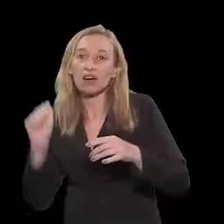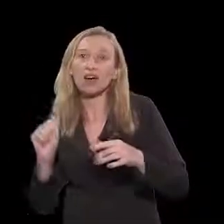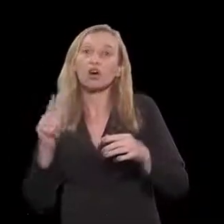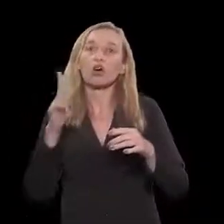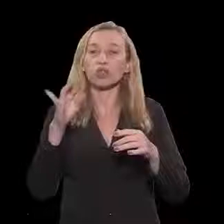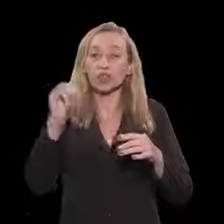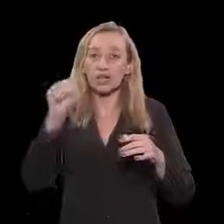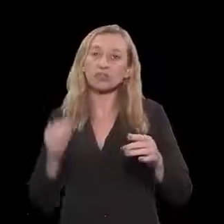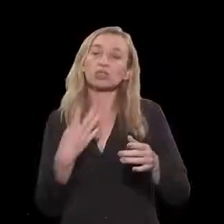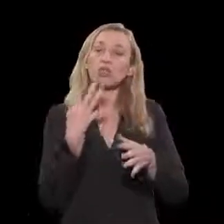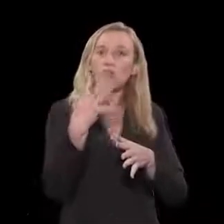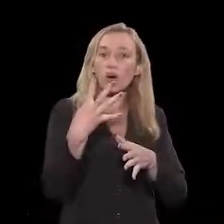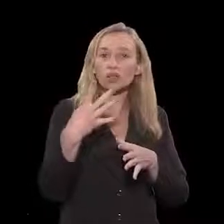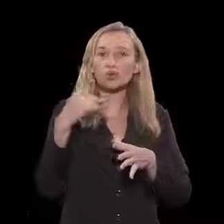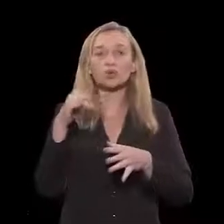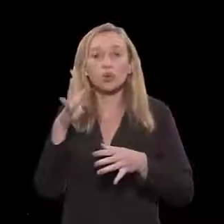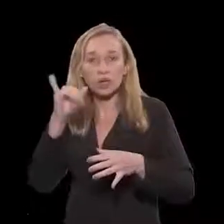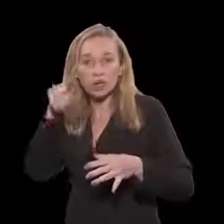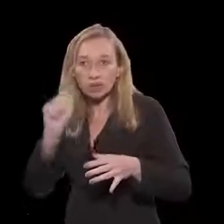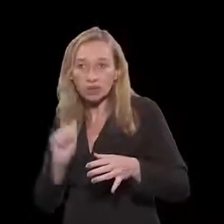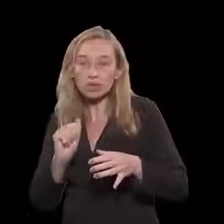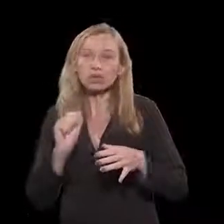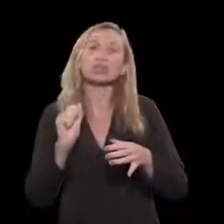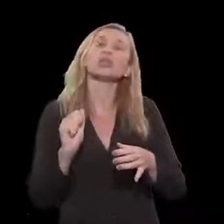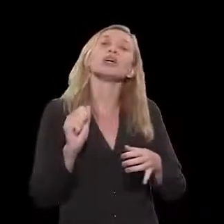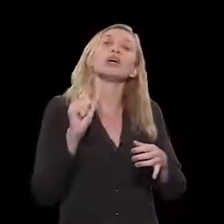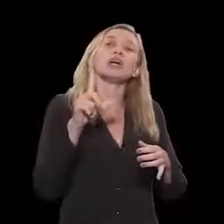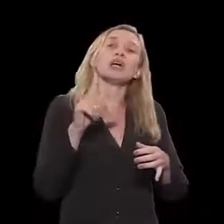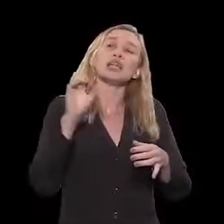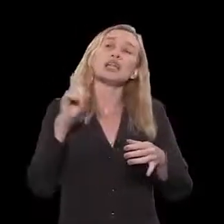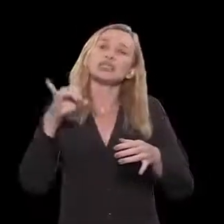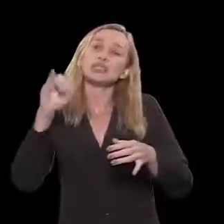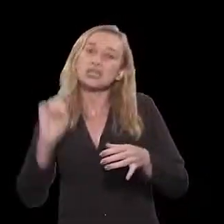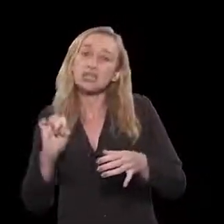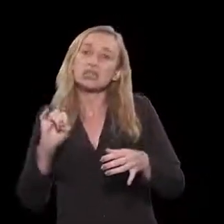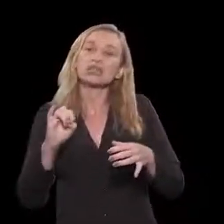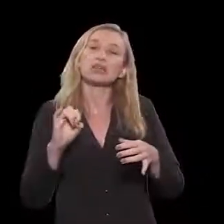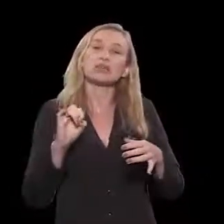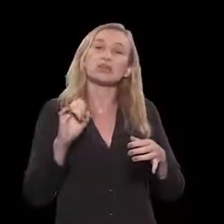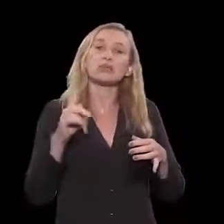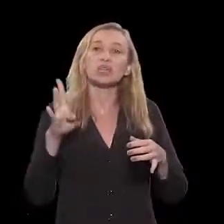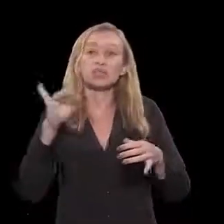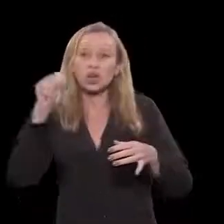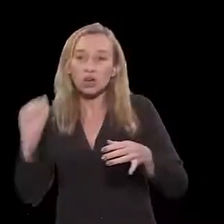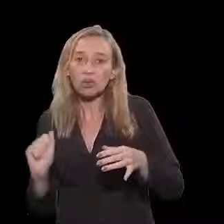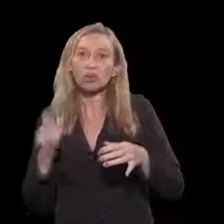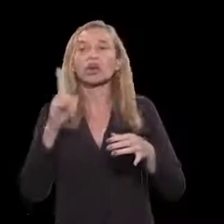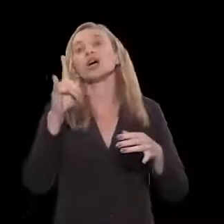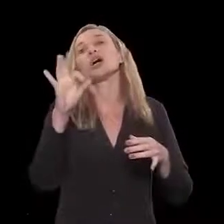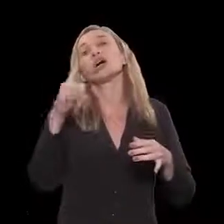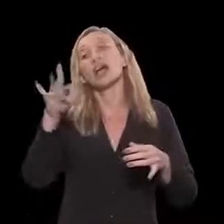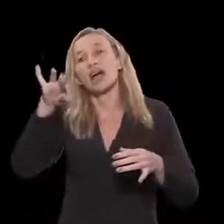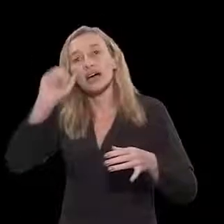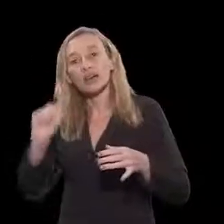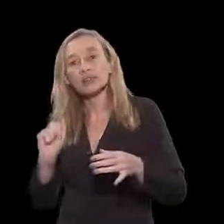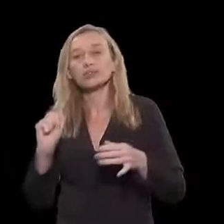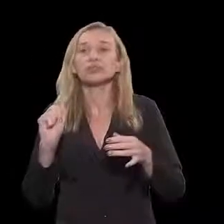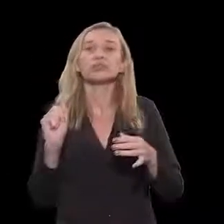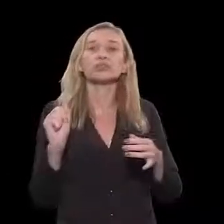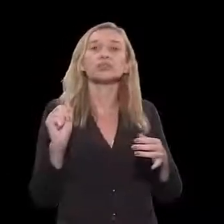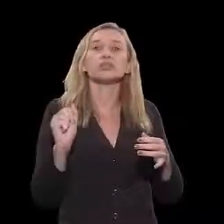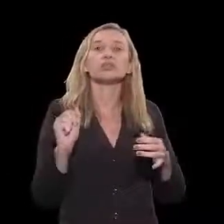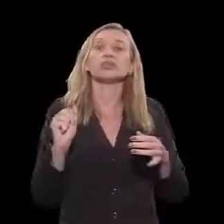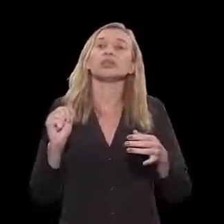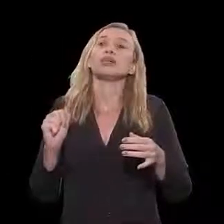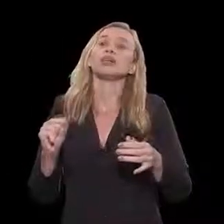Rodadas, eu tenho 4 programas, Leci Brandão, Clementina de Jesus, Clara Nunes e Tia Dodô da